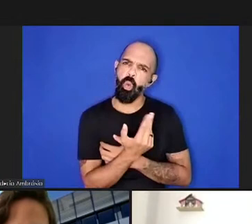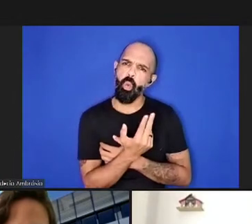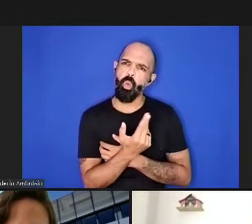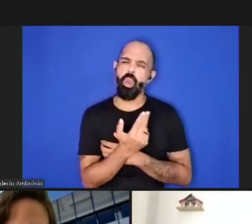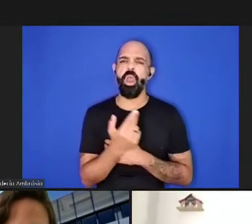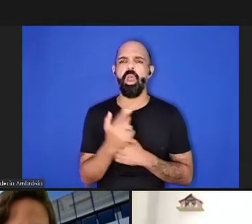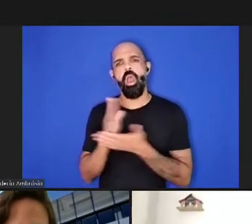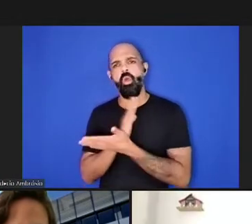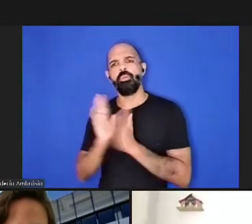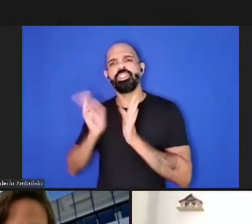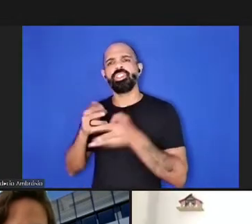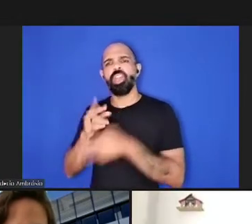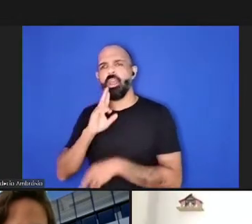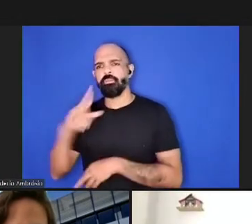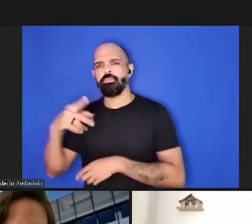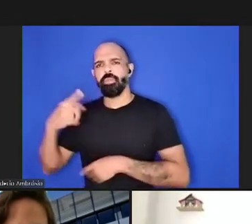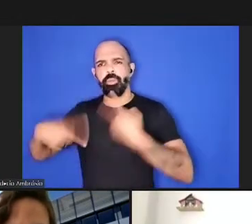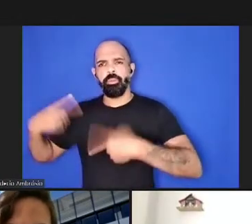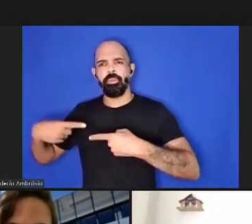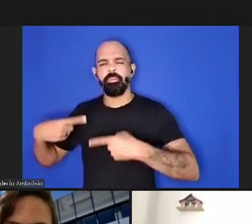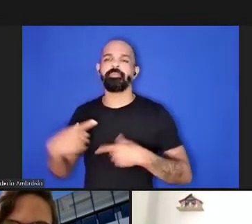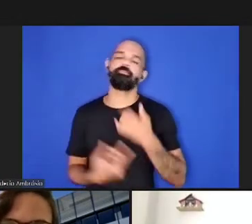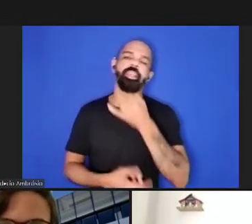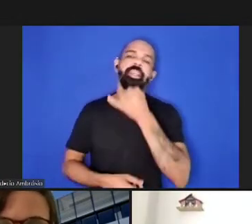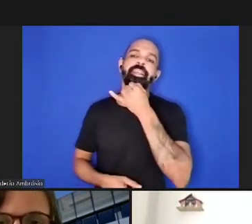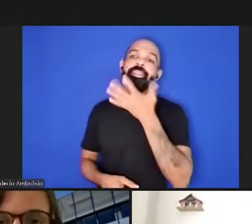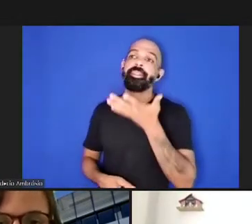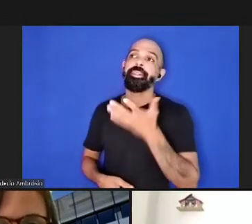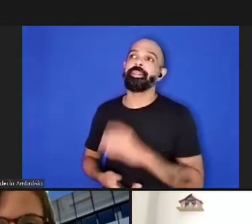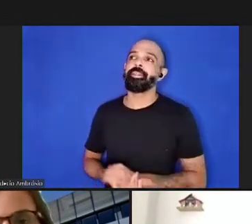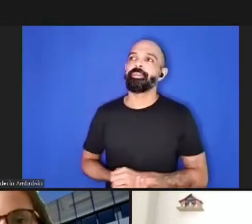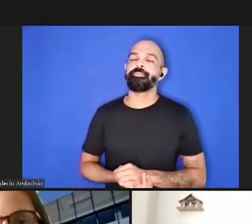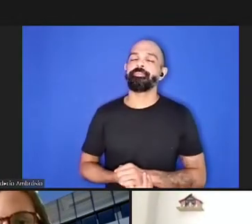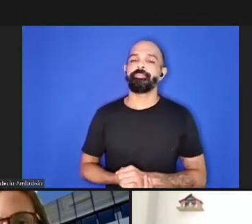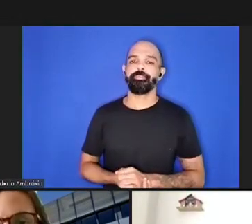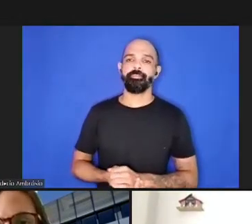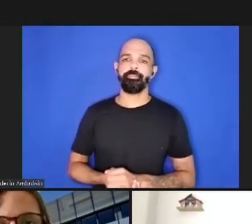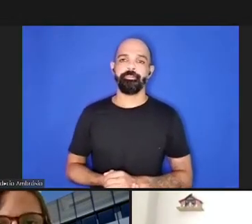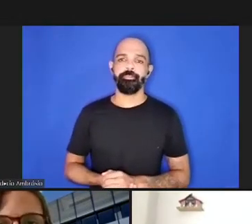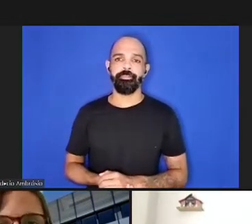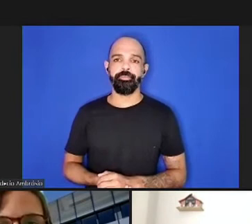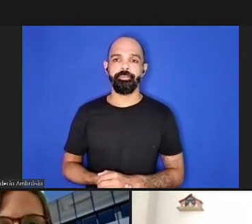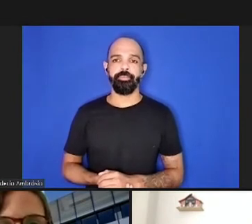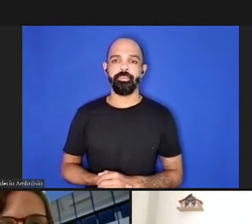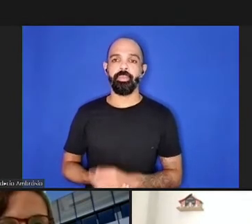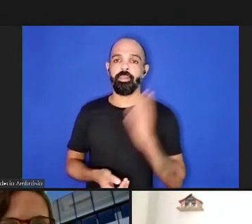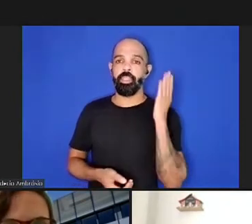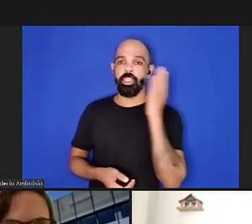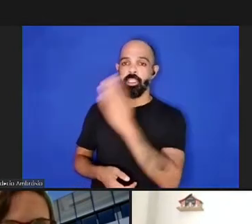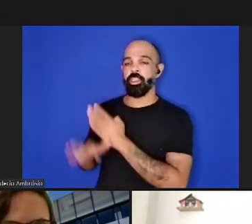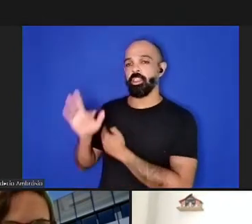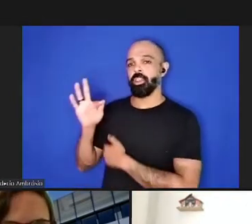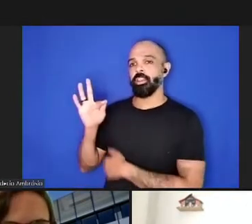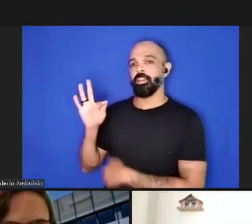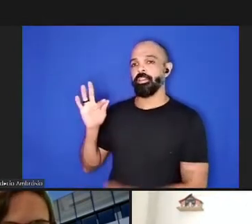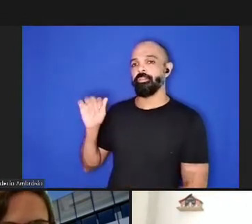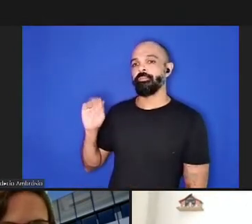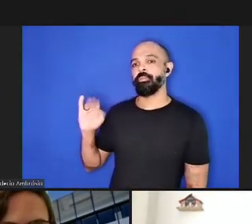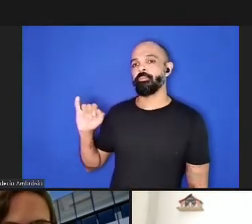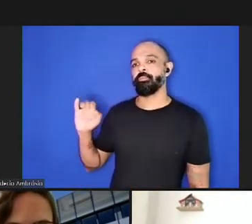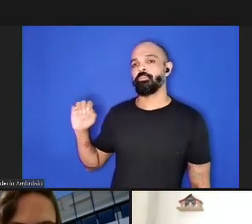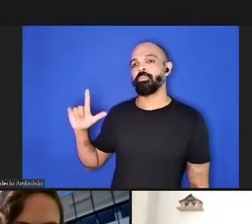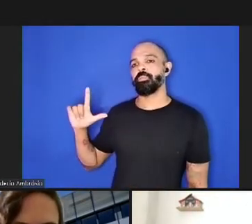debatidas aqui. Eu coloco, por exemplo, uma pergunta que foi direta para a Fabiola, mas